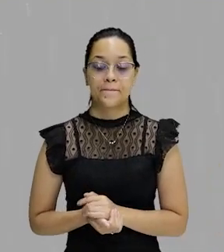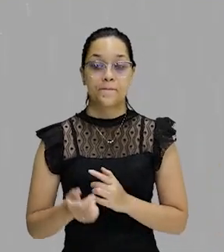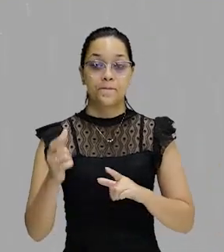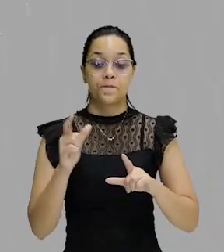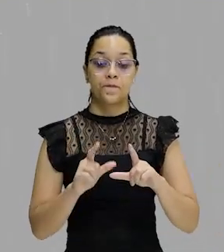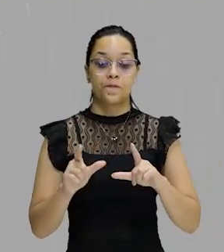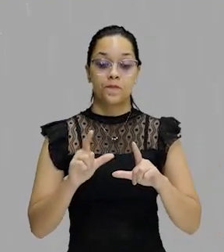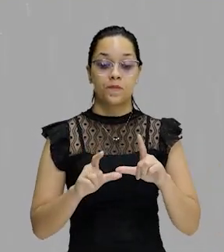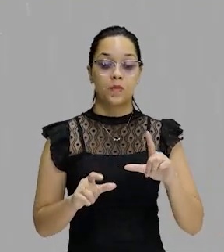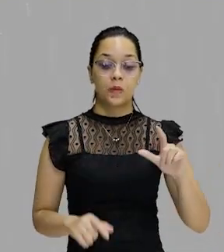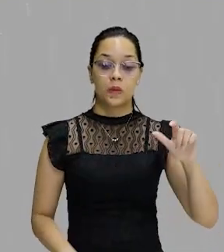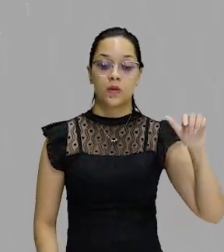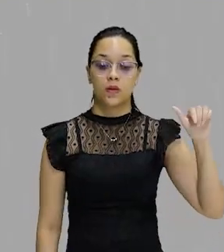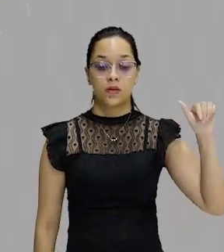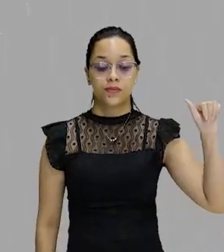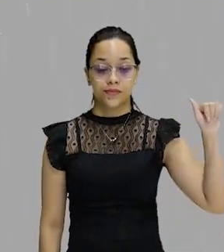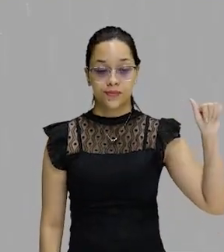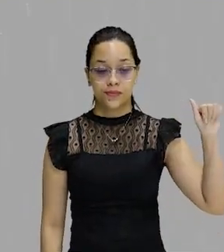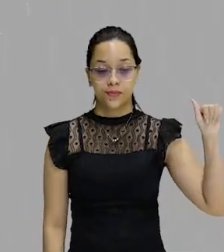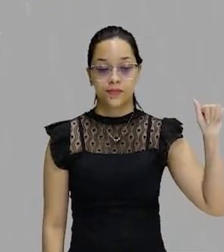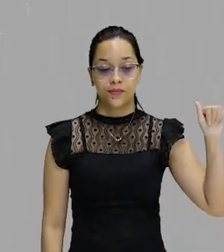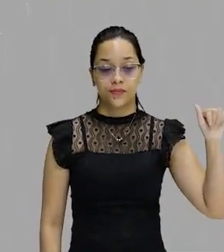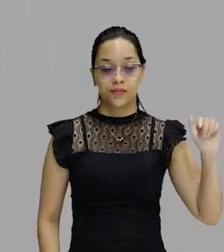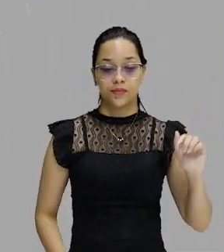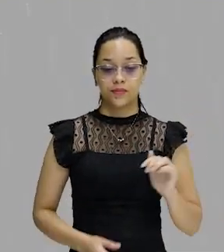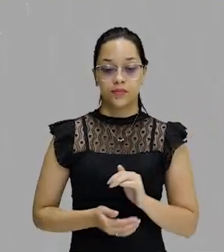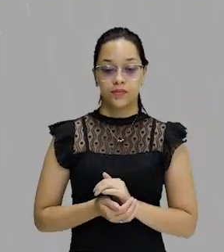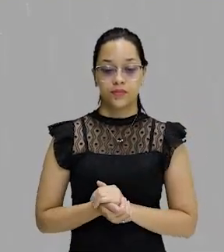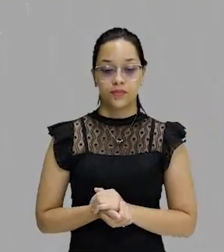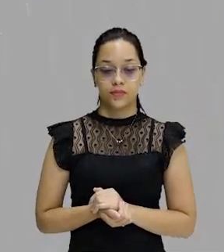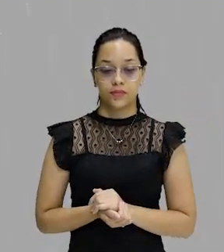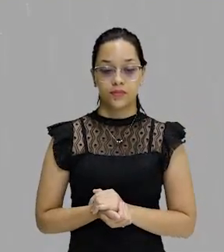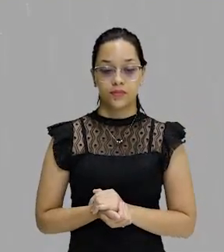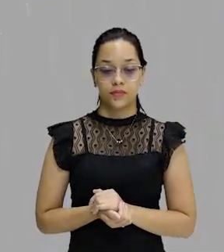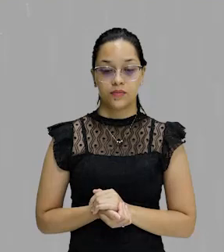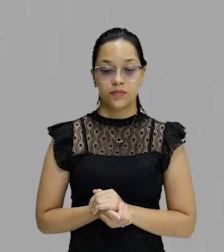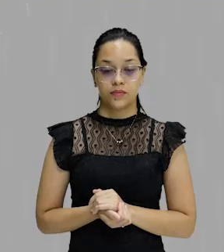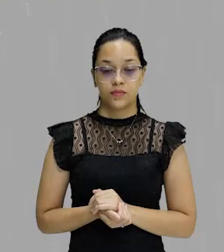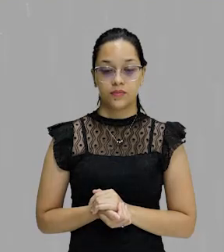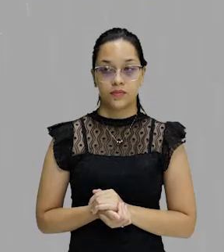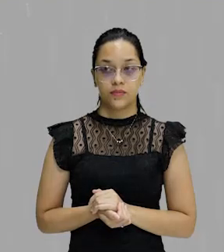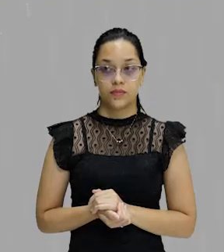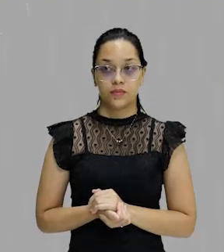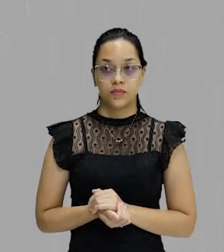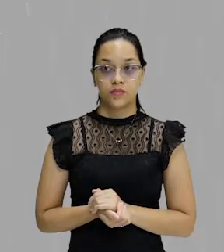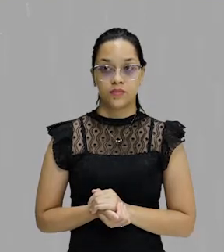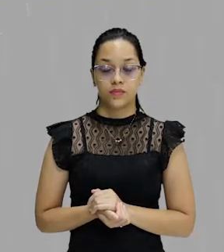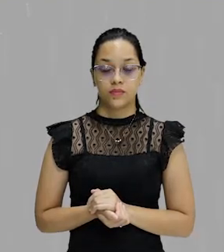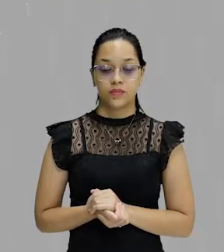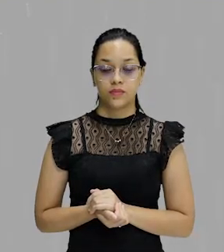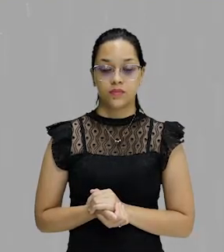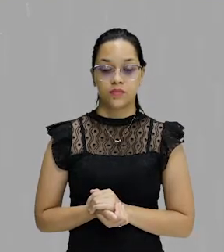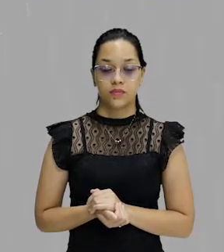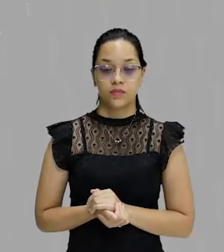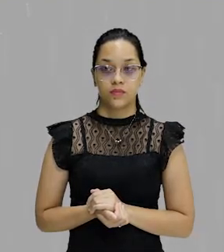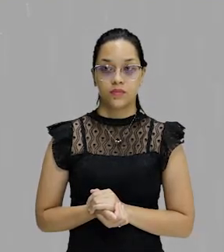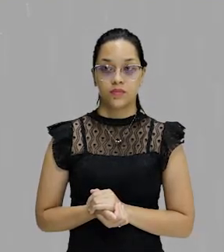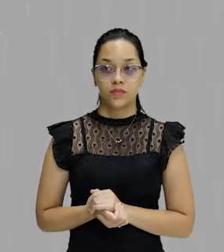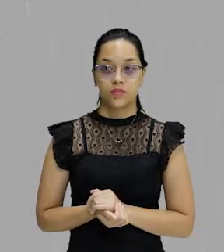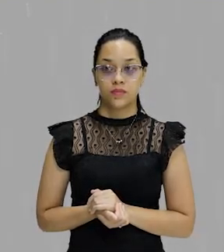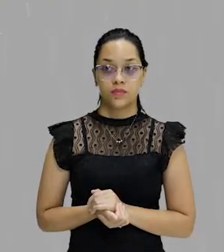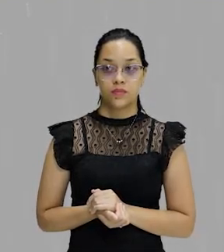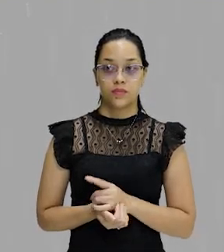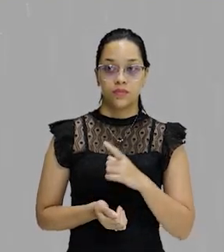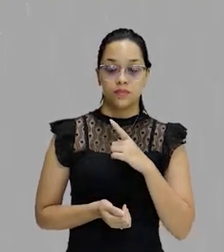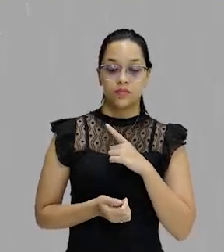quê? Evidencia a relação entre desenvolvimento urbano e divisão do trabalho. Ou seja,